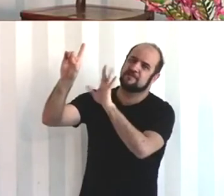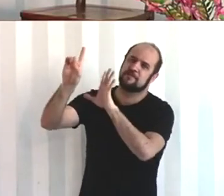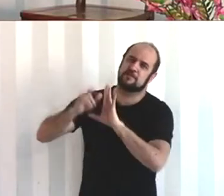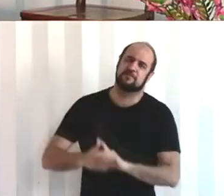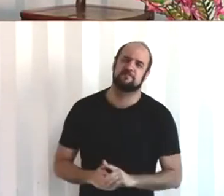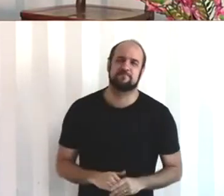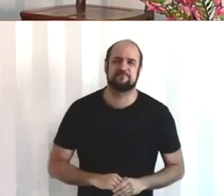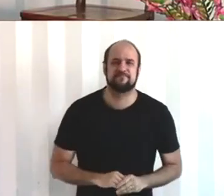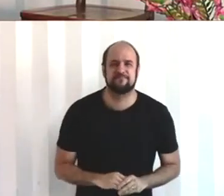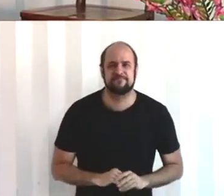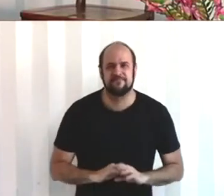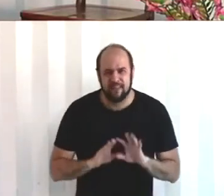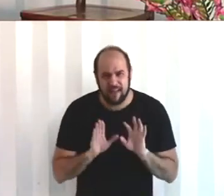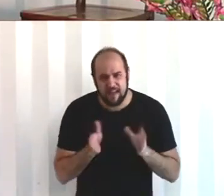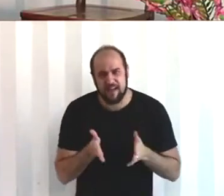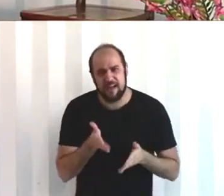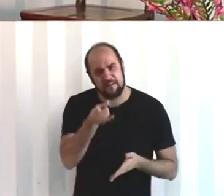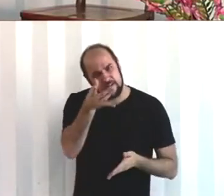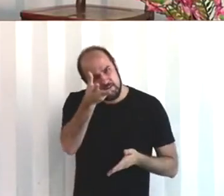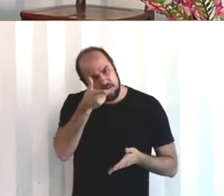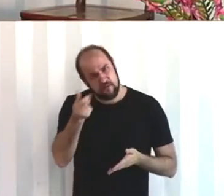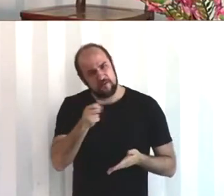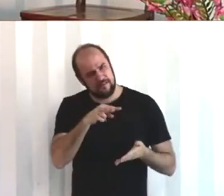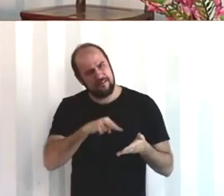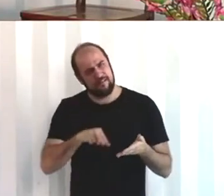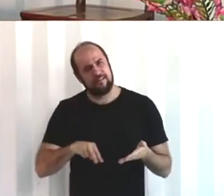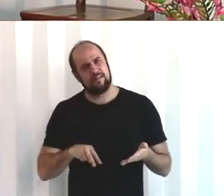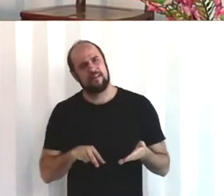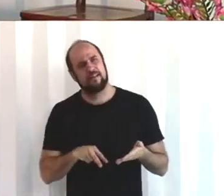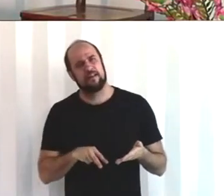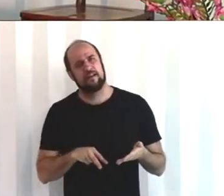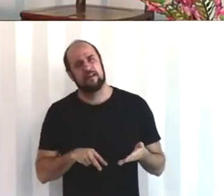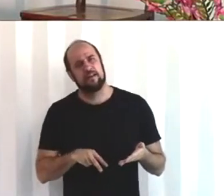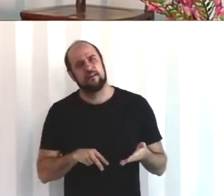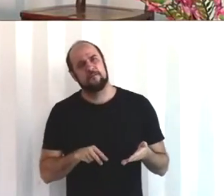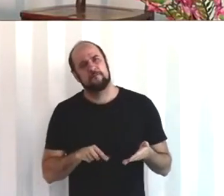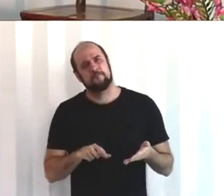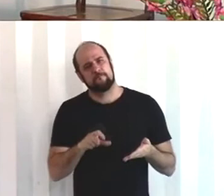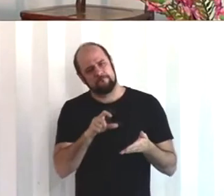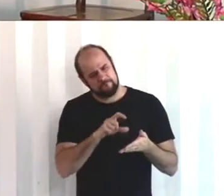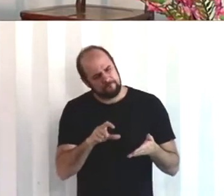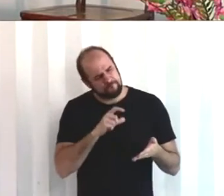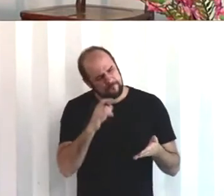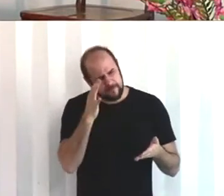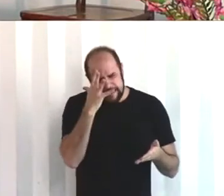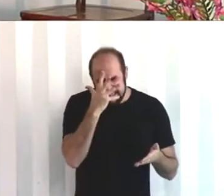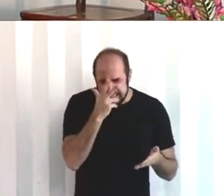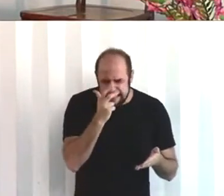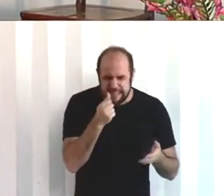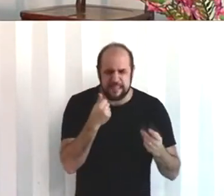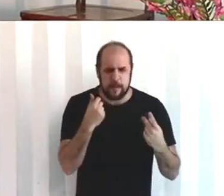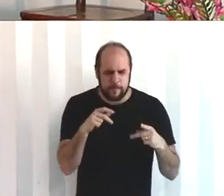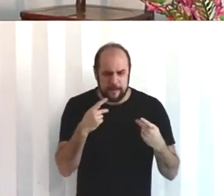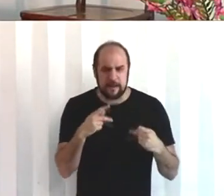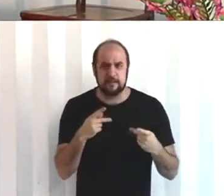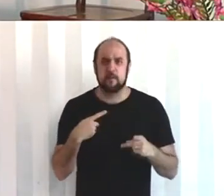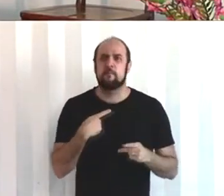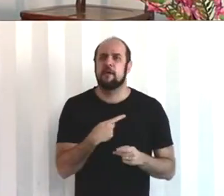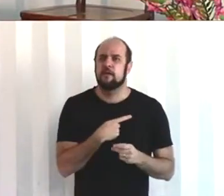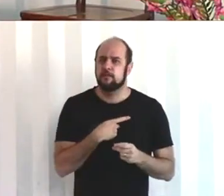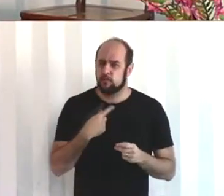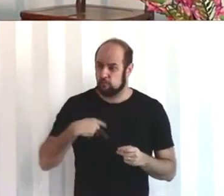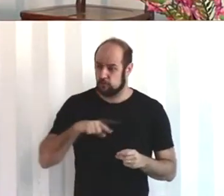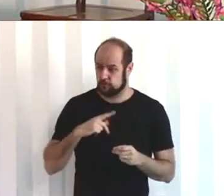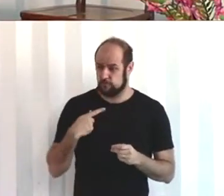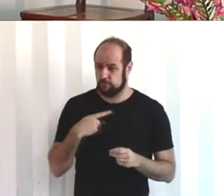encerrando, convidar você para fazer a leitura comigo de um texto que é lindo também, tão pregado por muitos pastores quando falamos